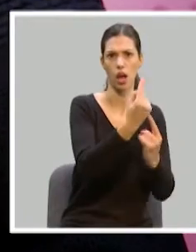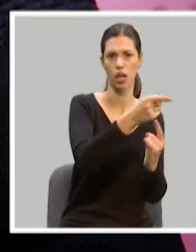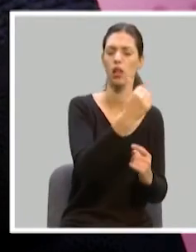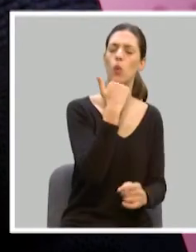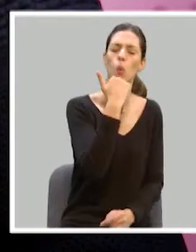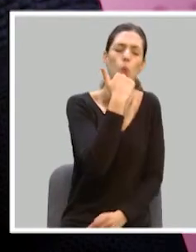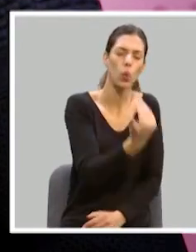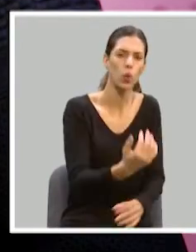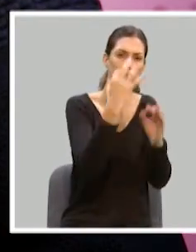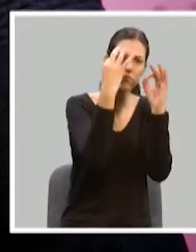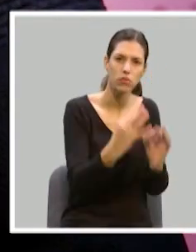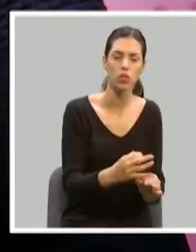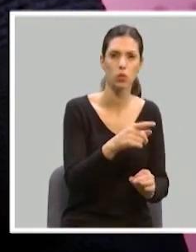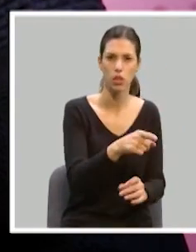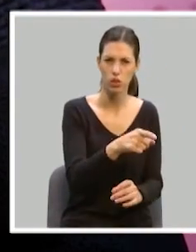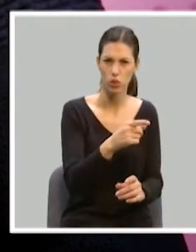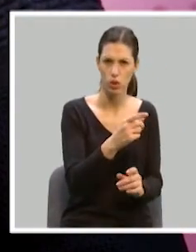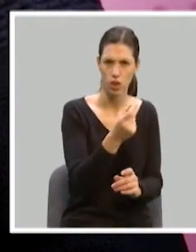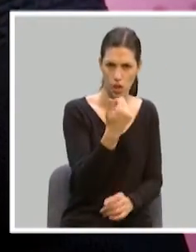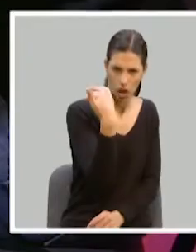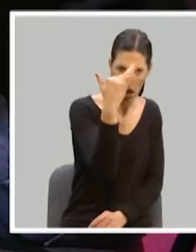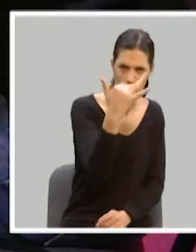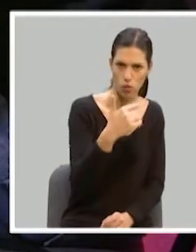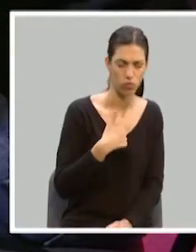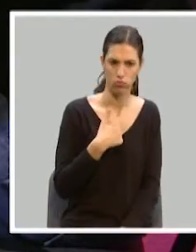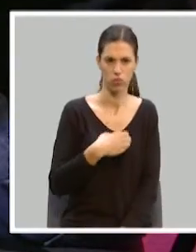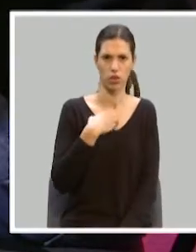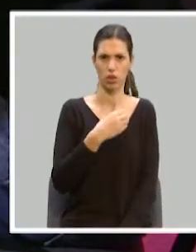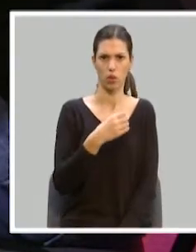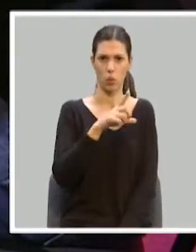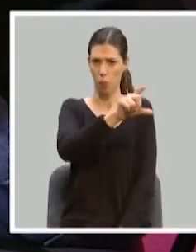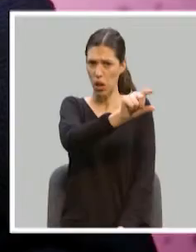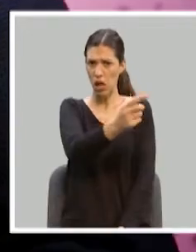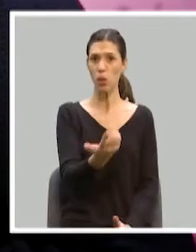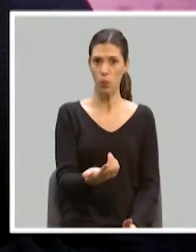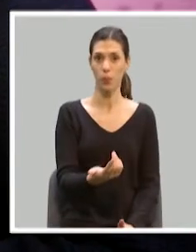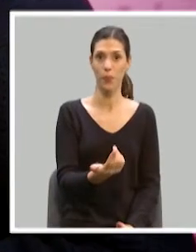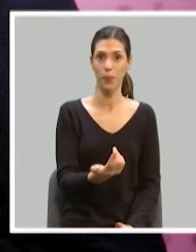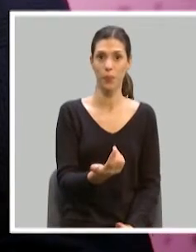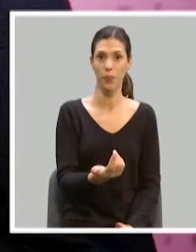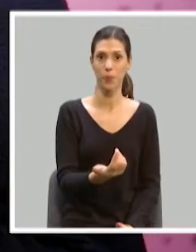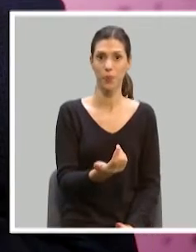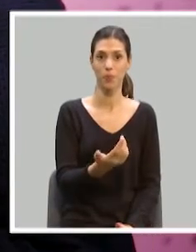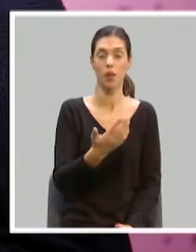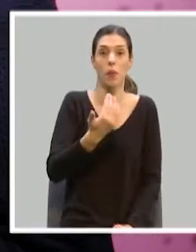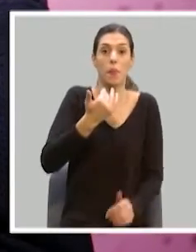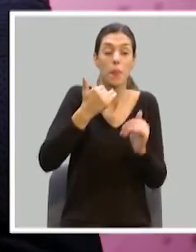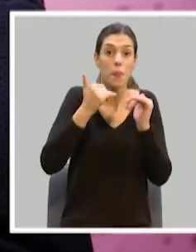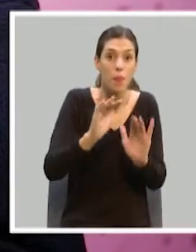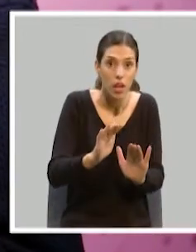extremamente talentoso é muito caro não para mim não é muito caro é muito barato mas é